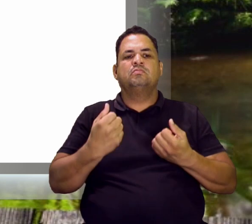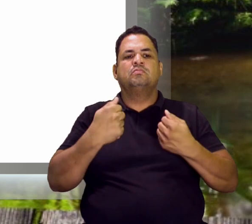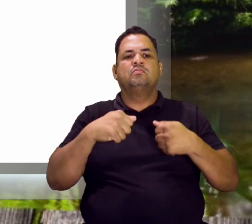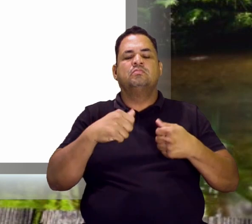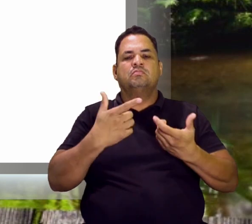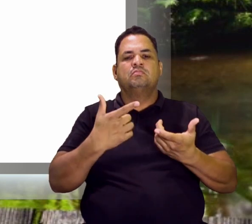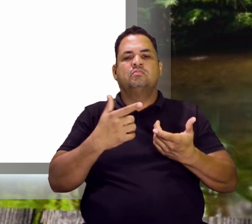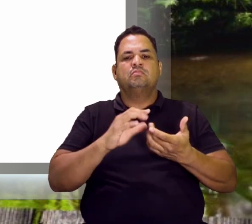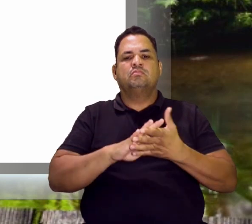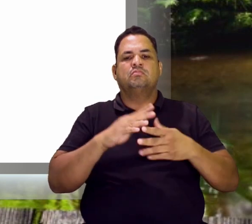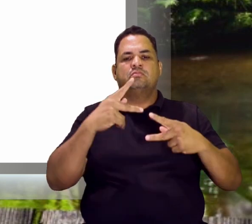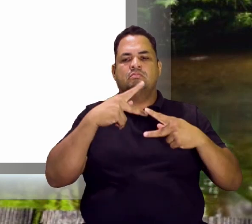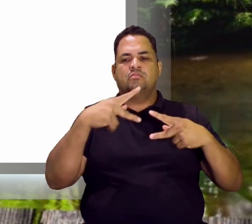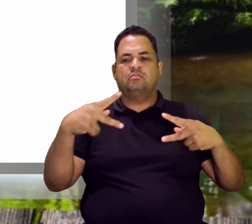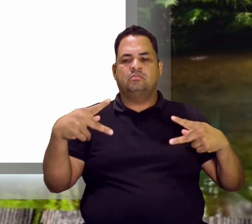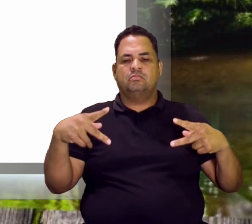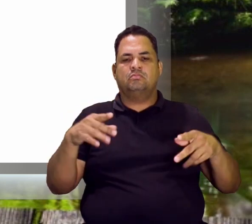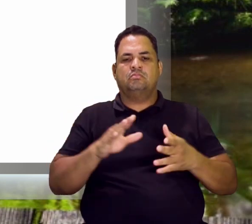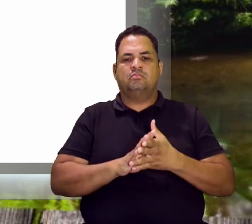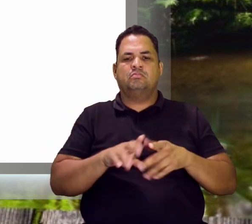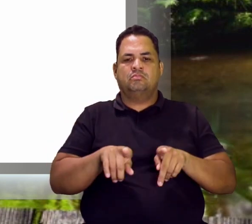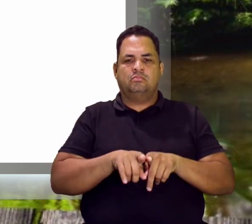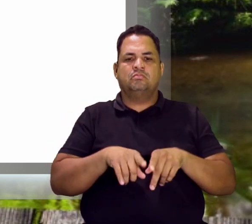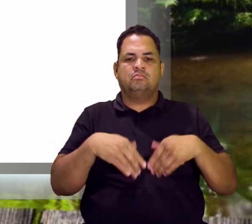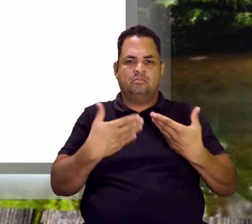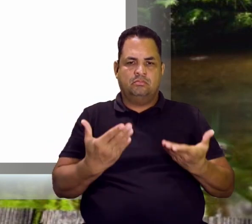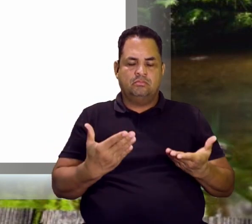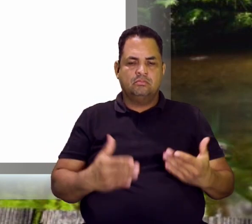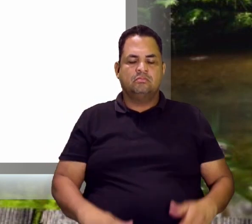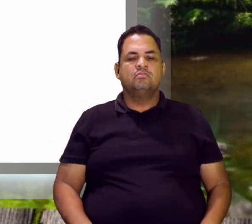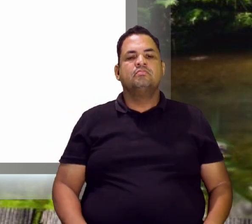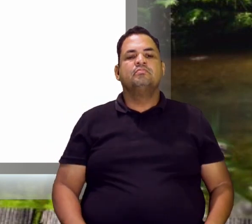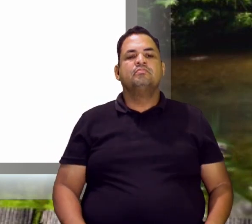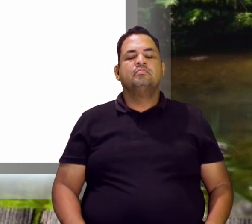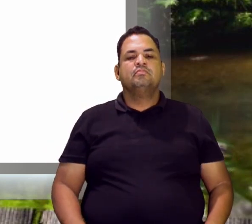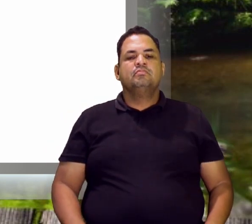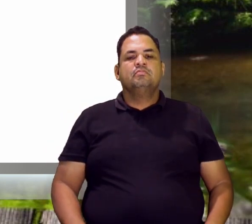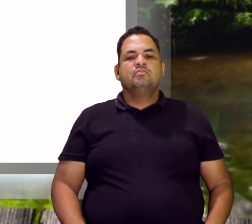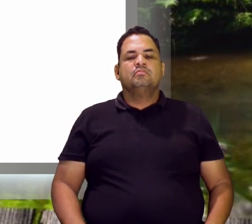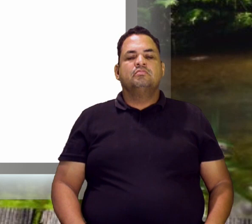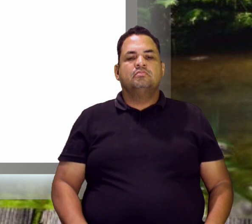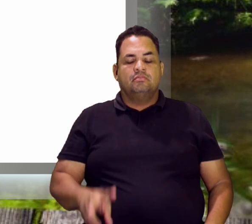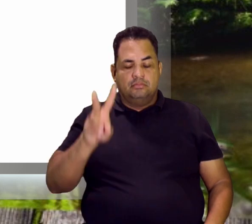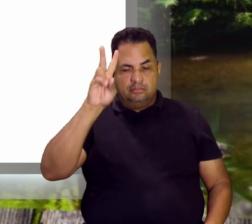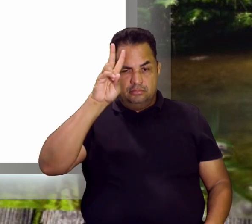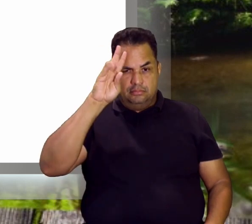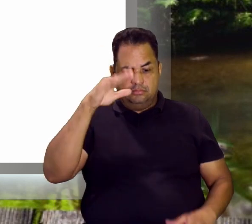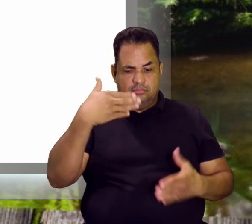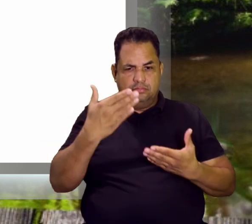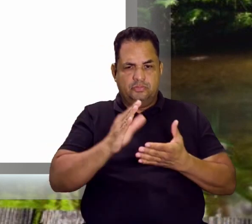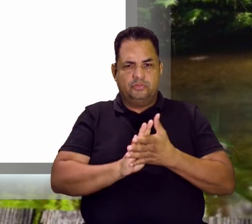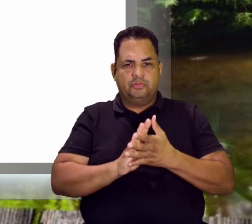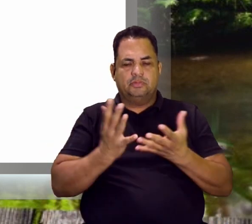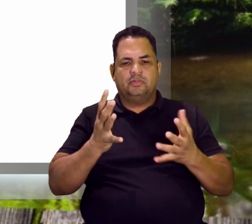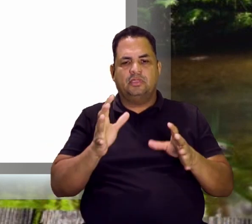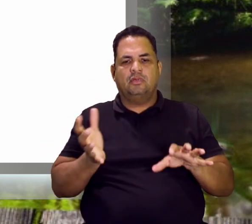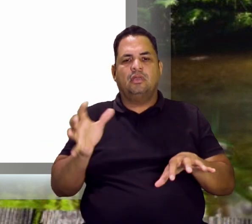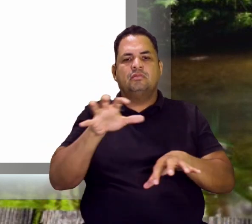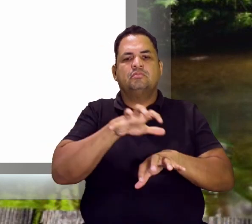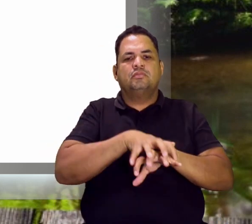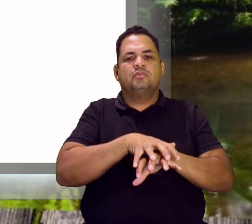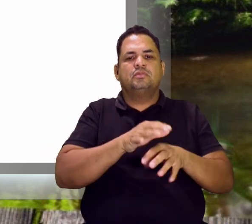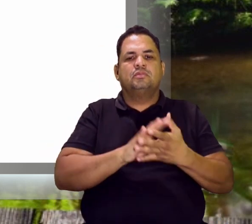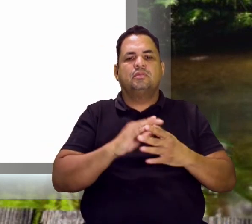pode ser por proteínas também, além da cápsula interna, tá? Então, lembra lá quando a gente falou das moneras, das bactérias?